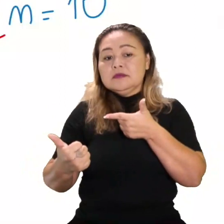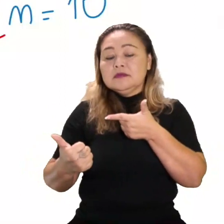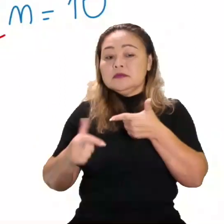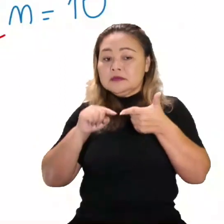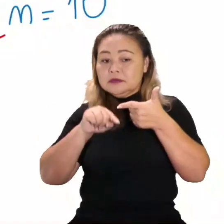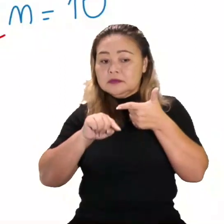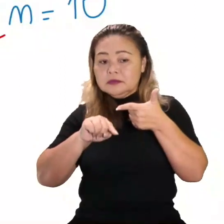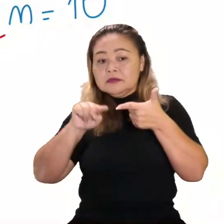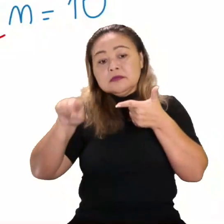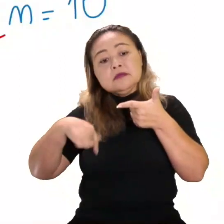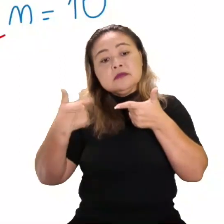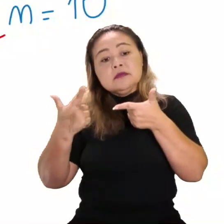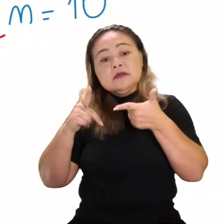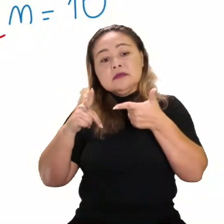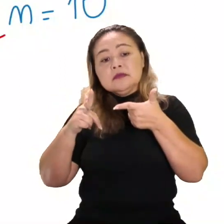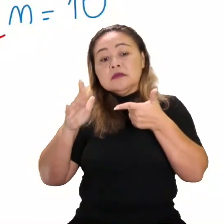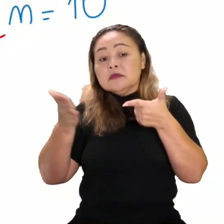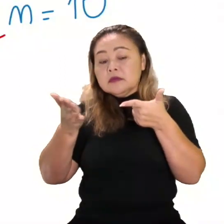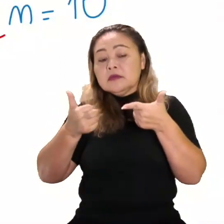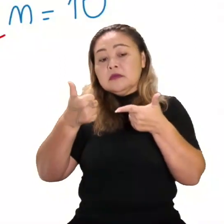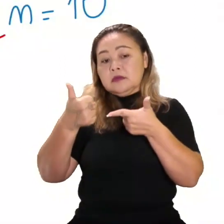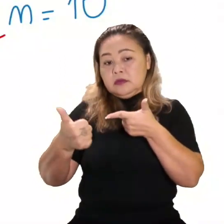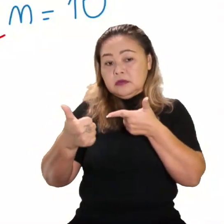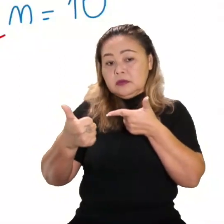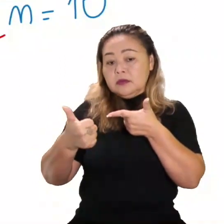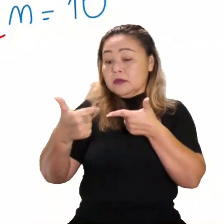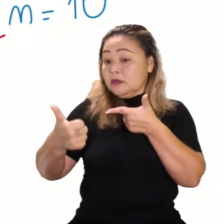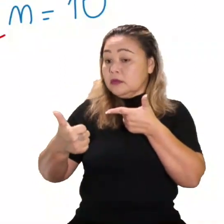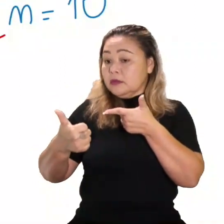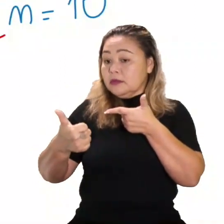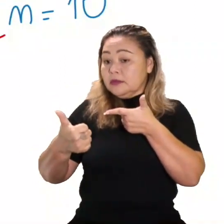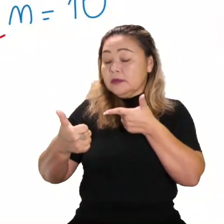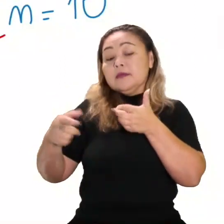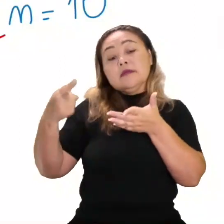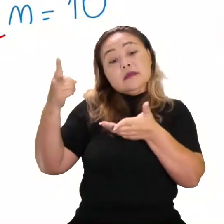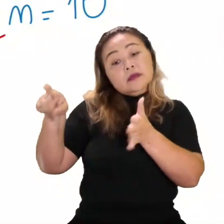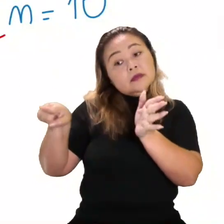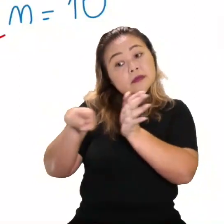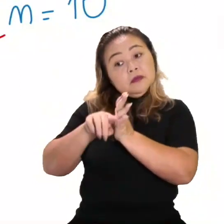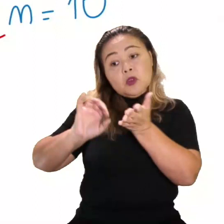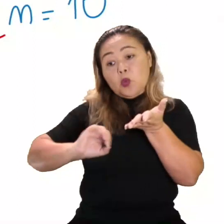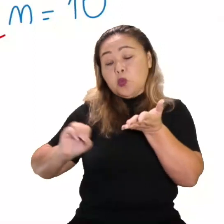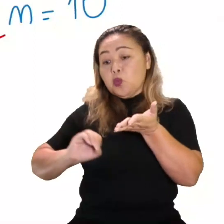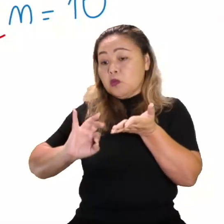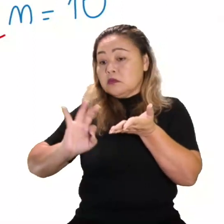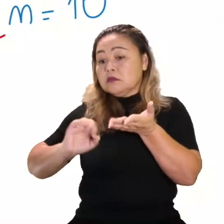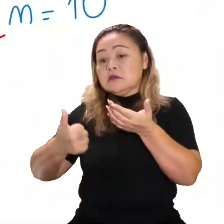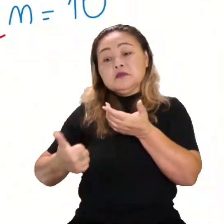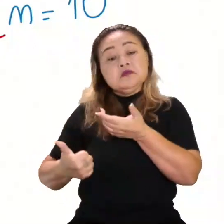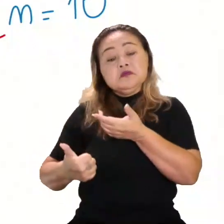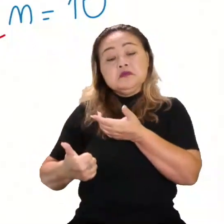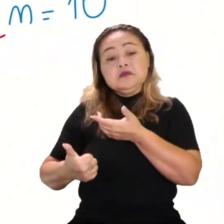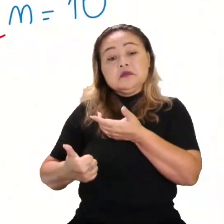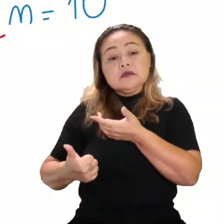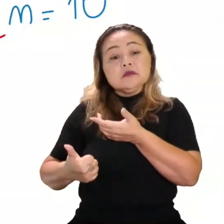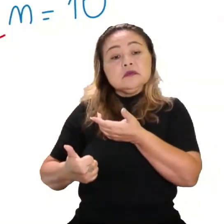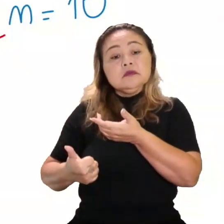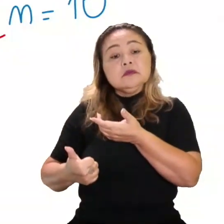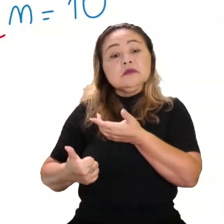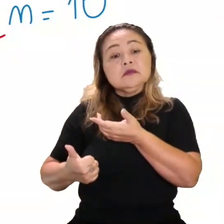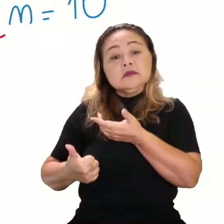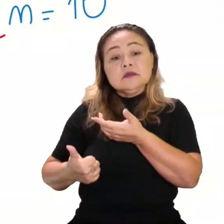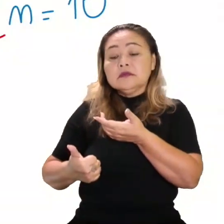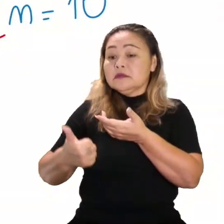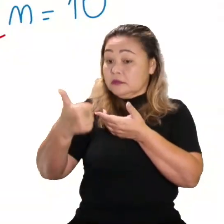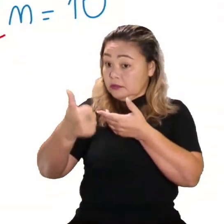Do mesmo jeito, vamos lá. Agora sim, né? 2 menos 1, 1. Então aqui nada vai importar, né?